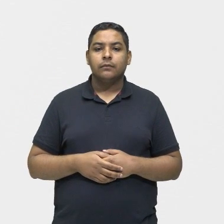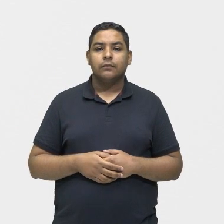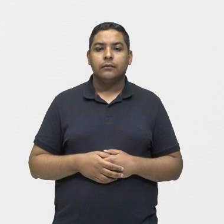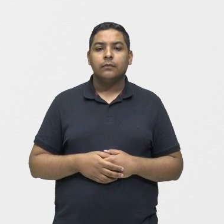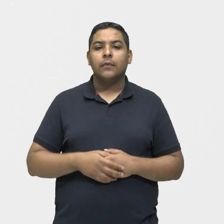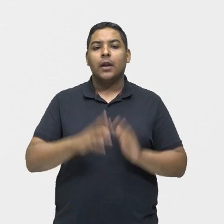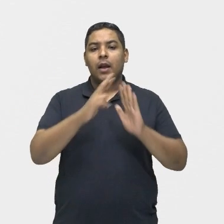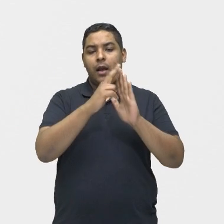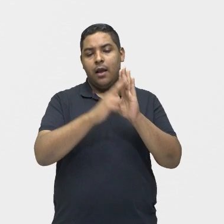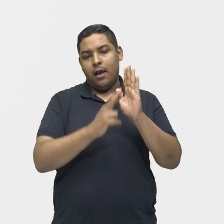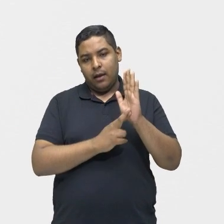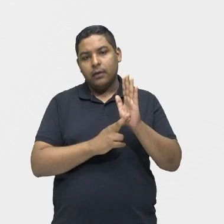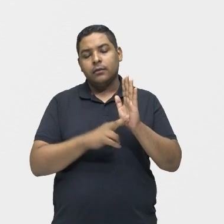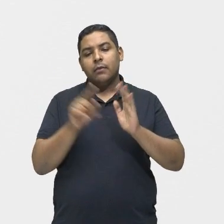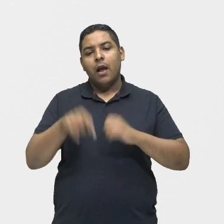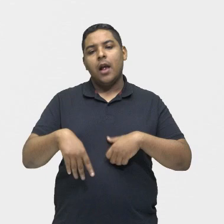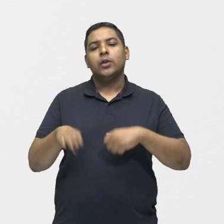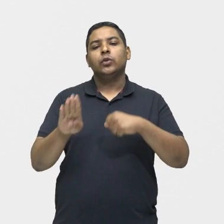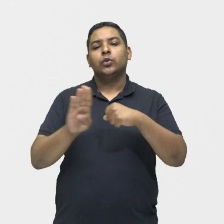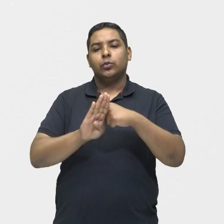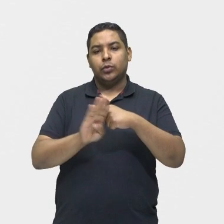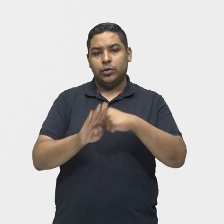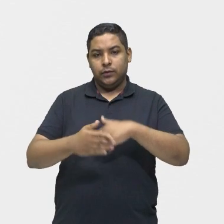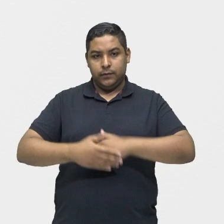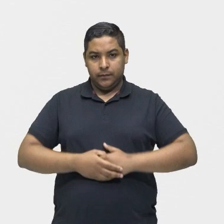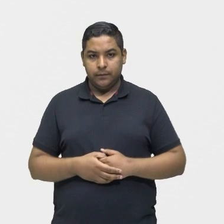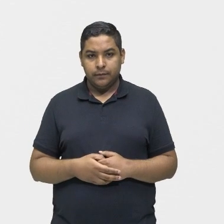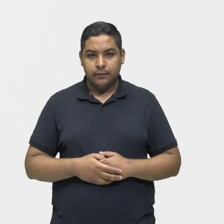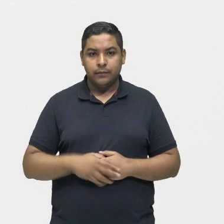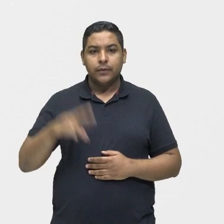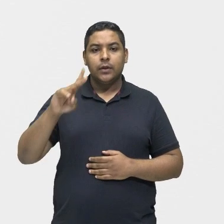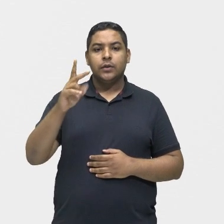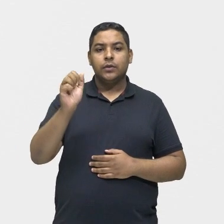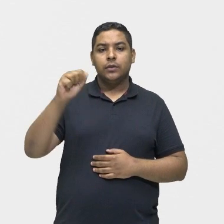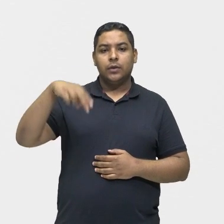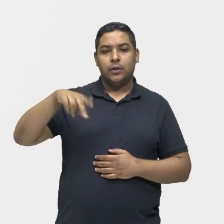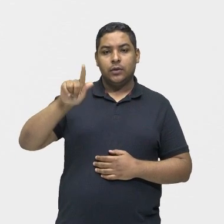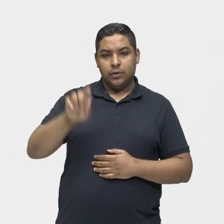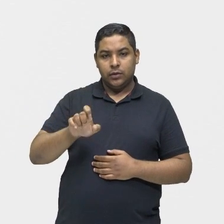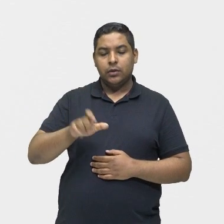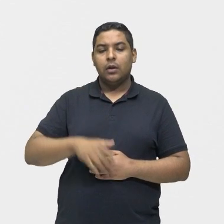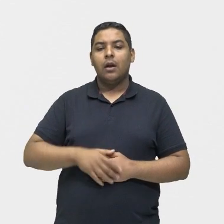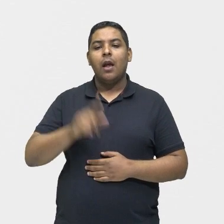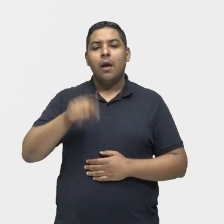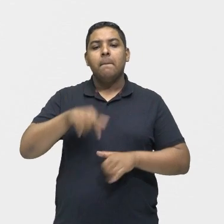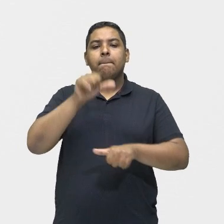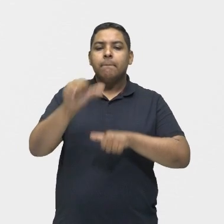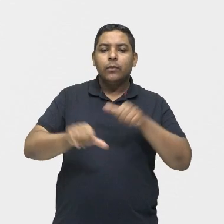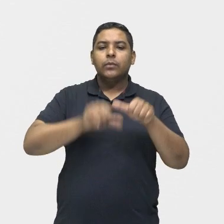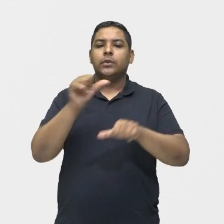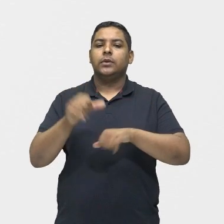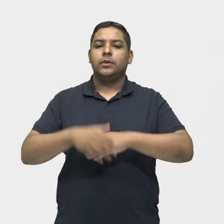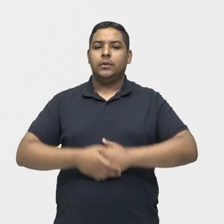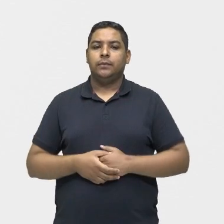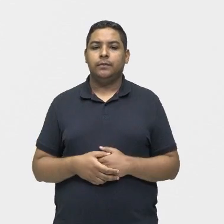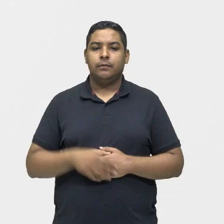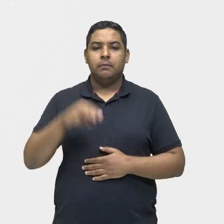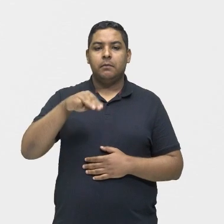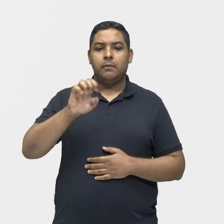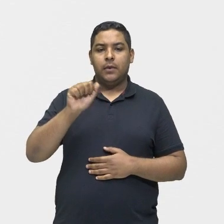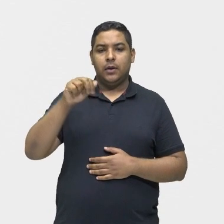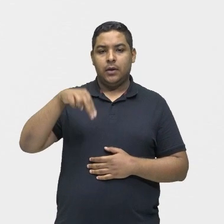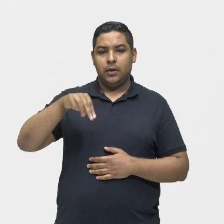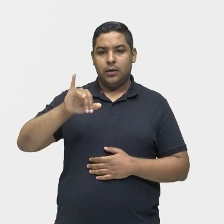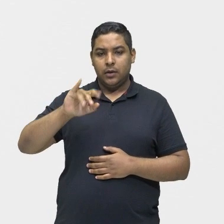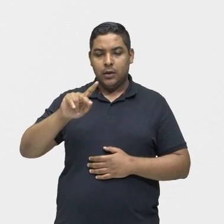substantivo, noun. E nós temos change, que também é um substantivo, mudança, noun. Aí nós temos meaning,